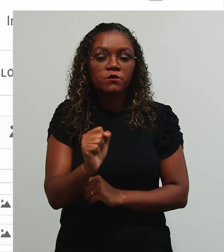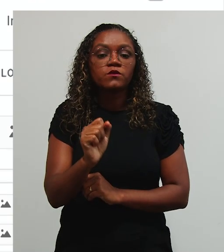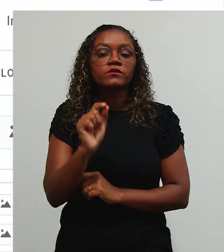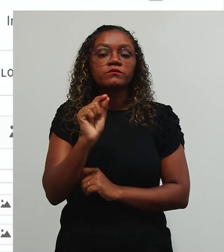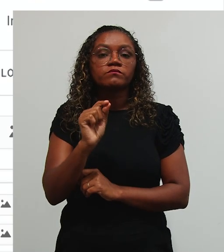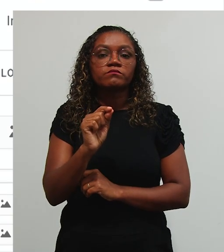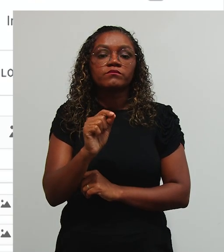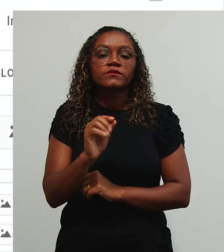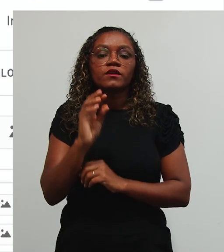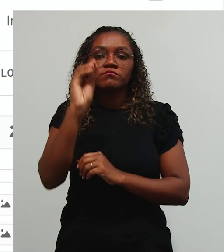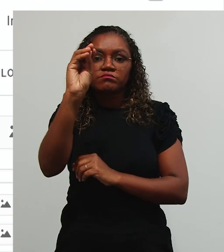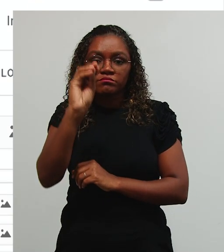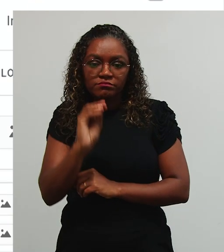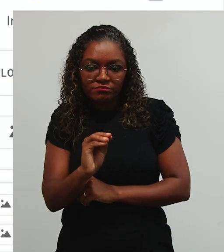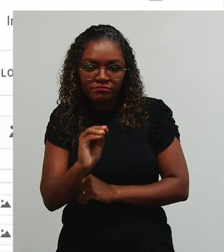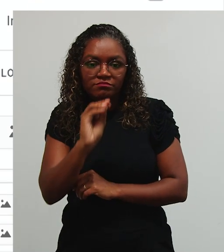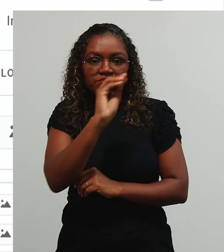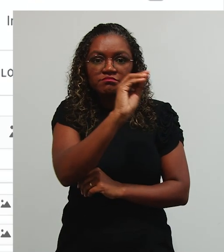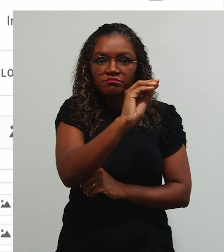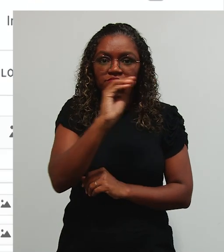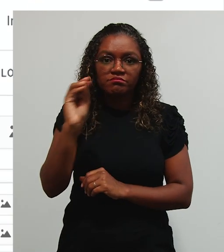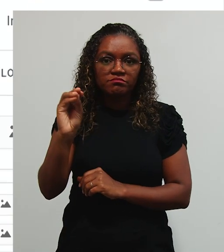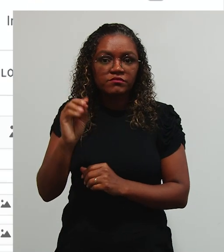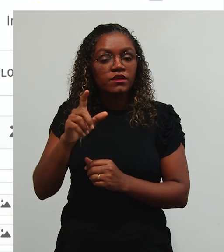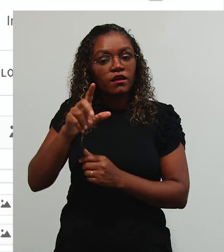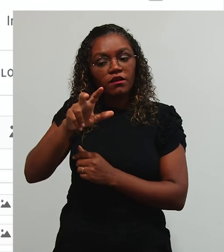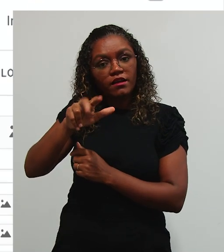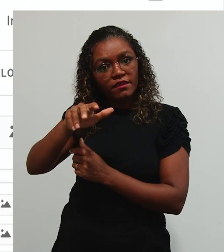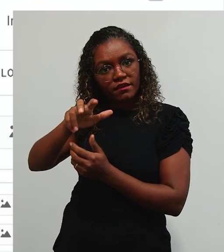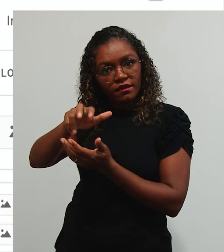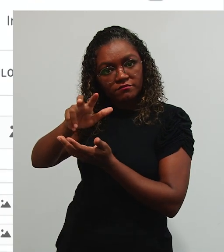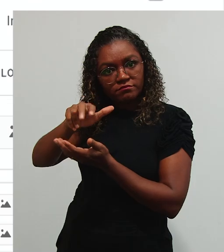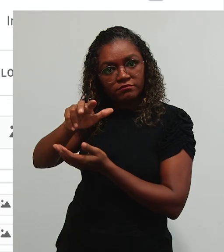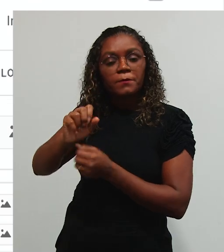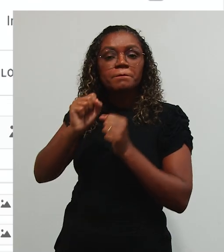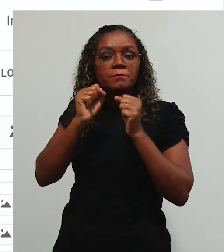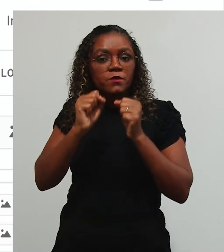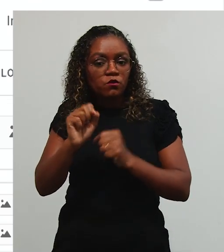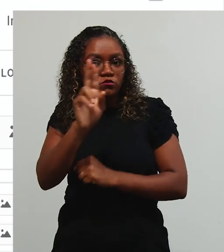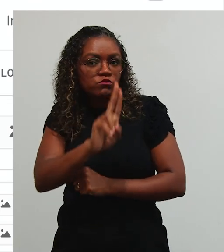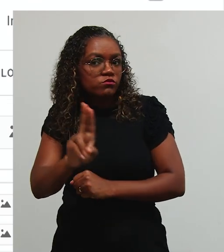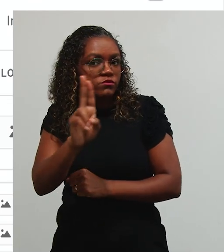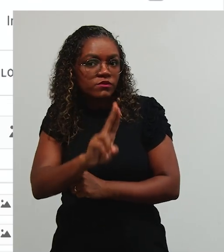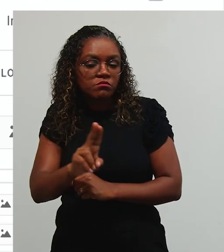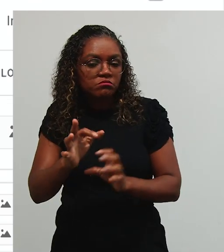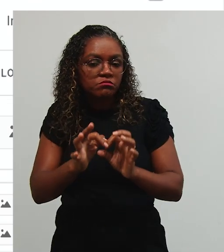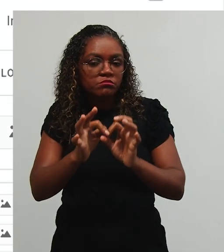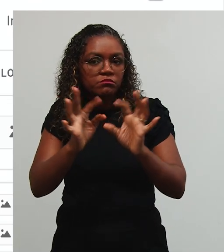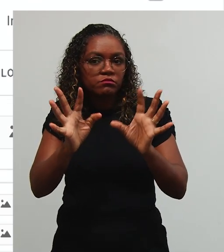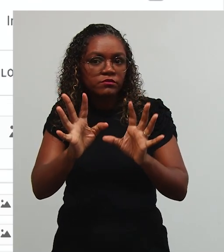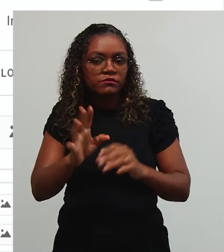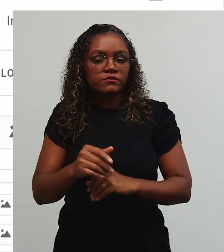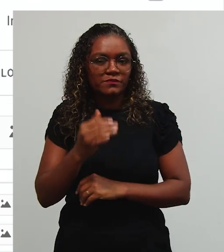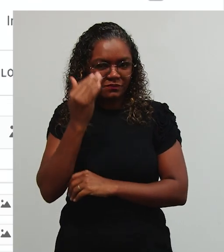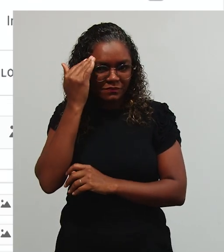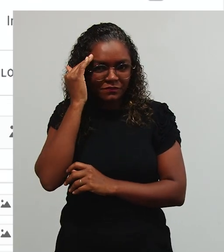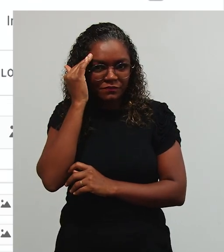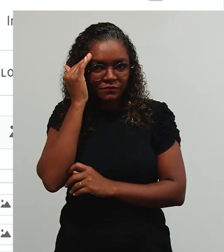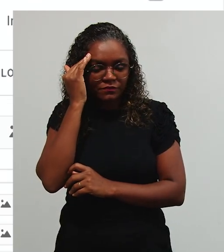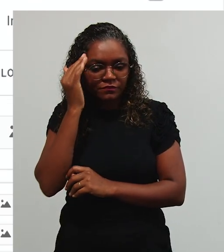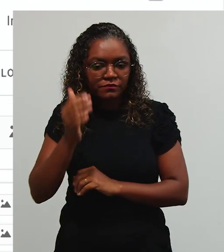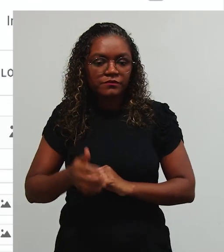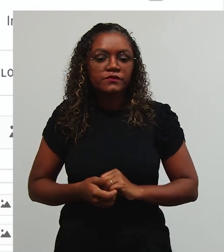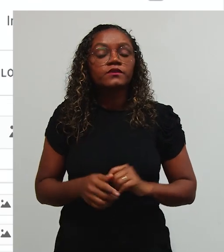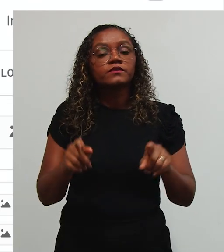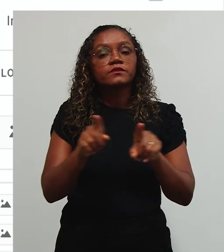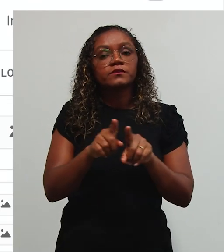pode arrastar esse bloco para onde você quiser. Olha, eu segurei com o botão direito, você pode levar para onde você quiser, certo?